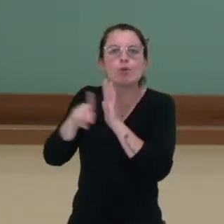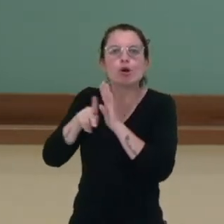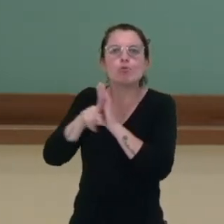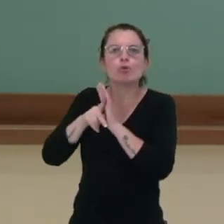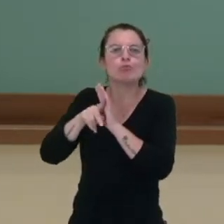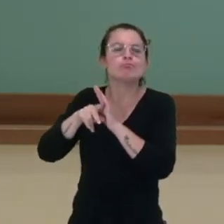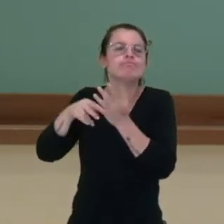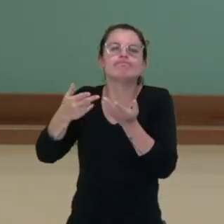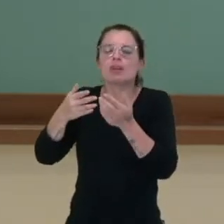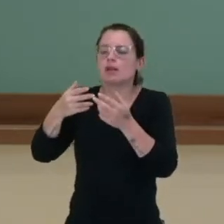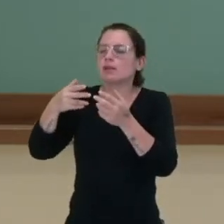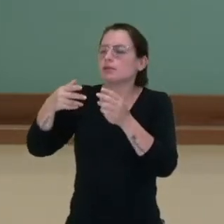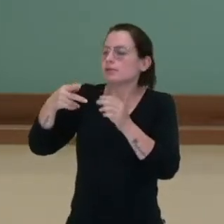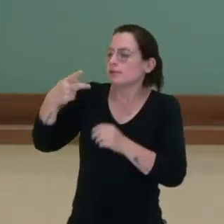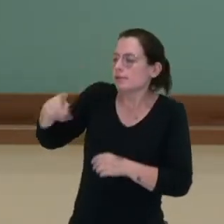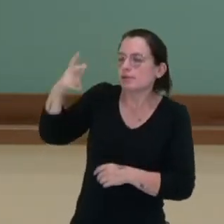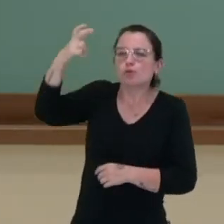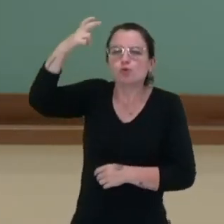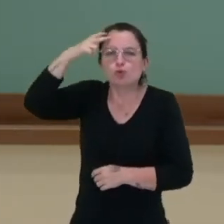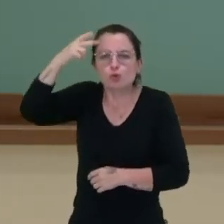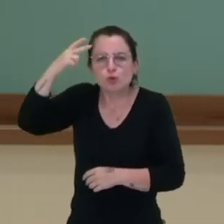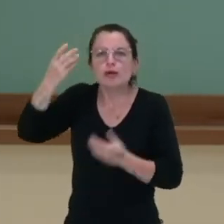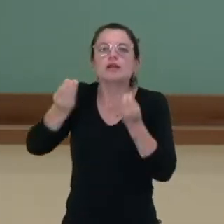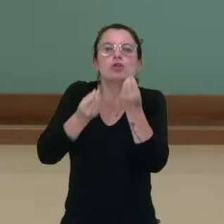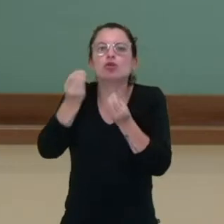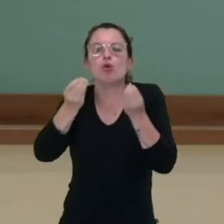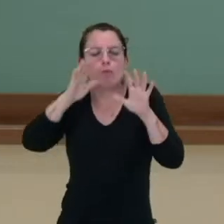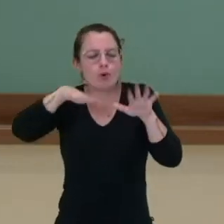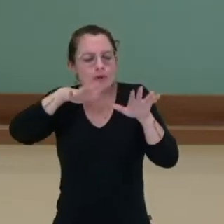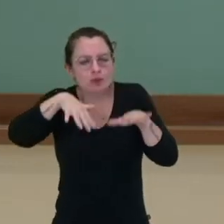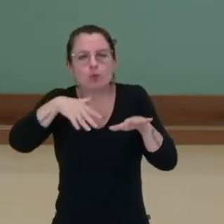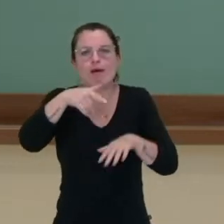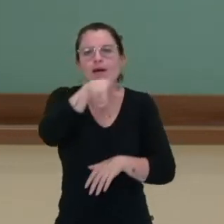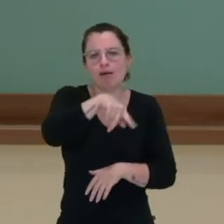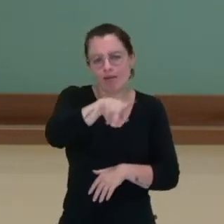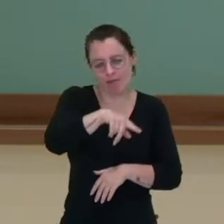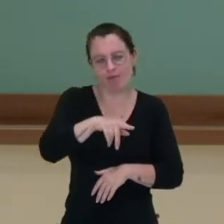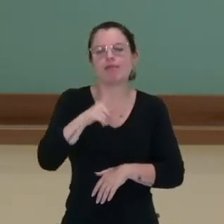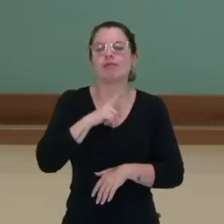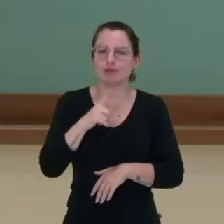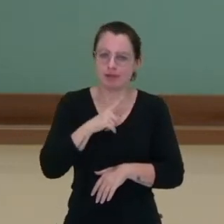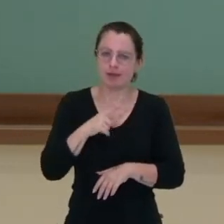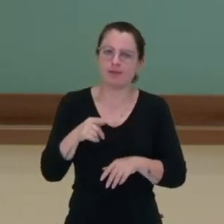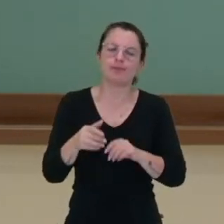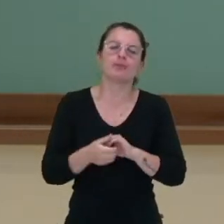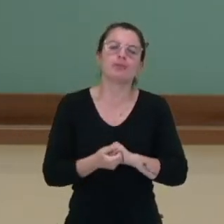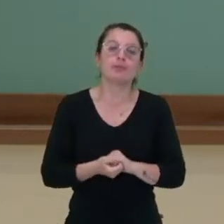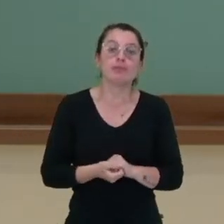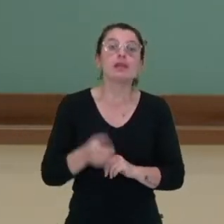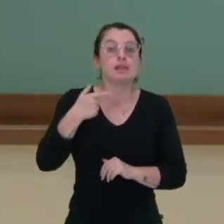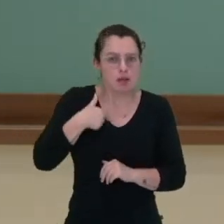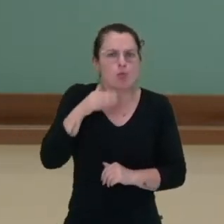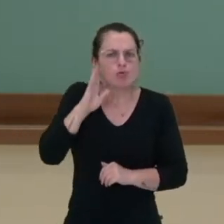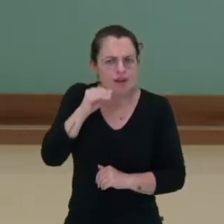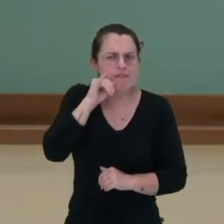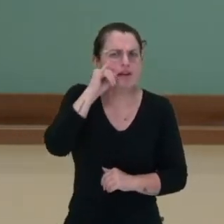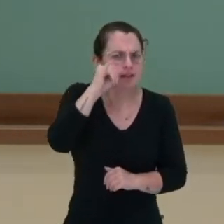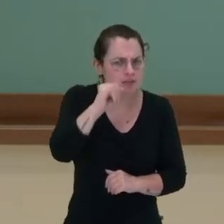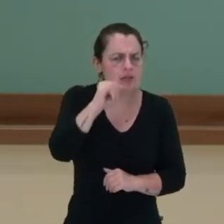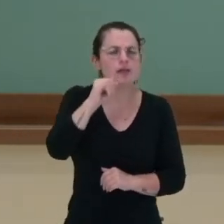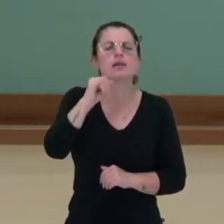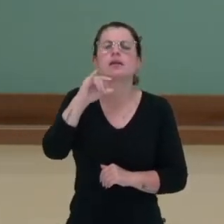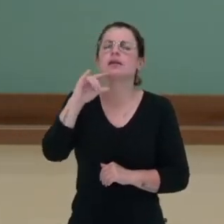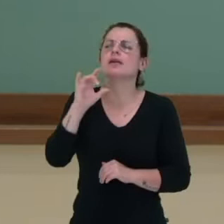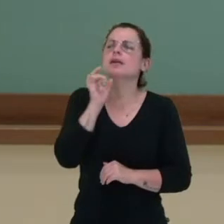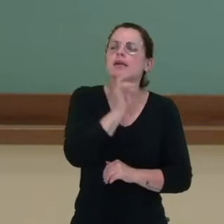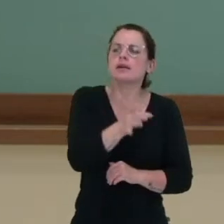essa cosmovisão desde lá do tempo da pré-história. E é claro, como eu já disse a você, ela vai ter uma cosmovisão